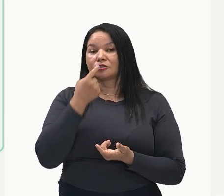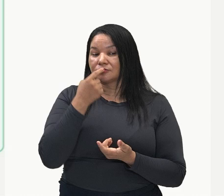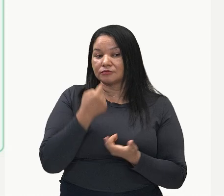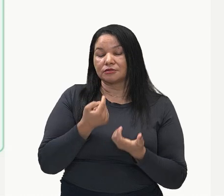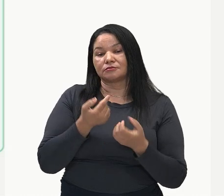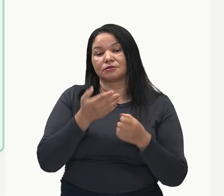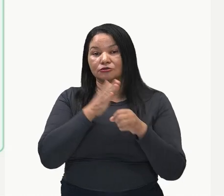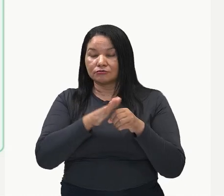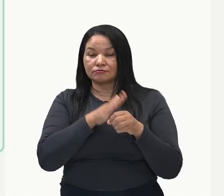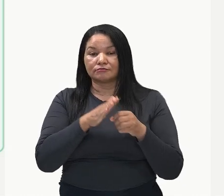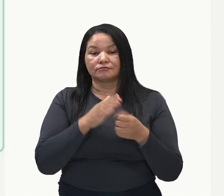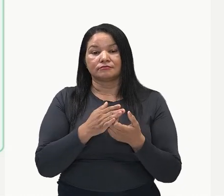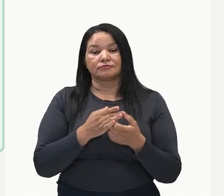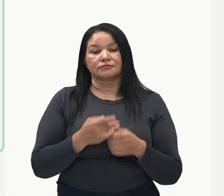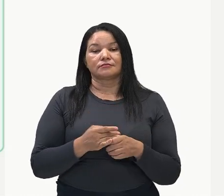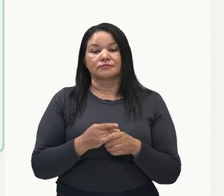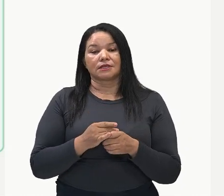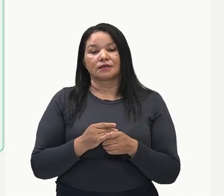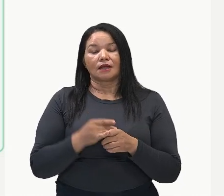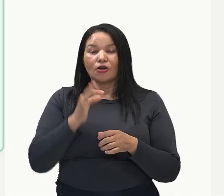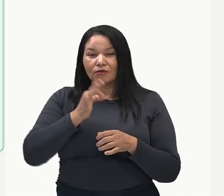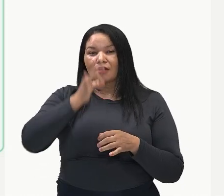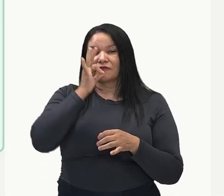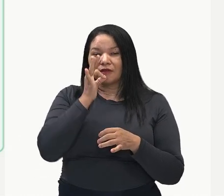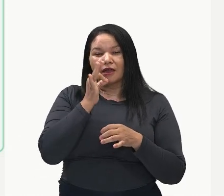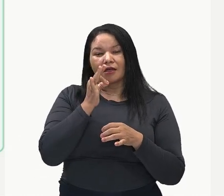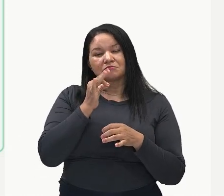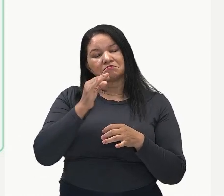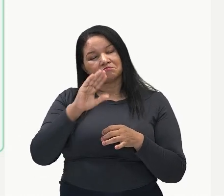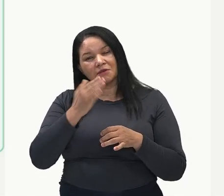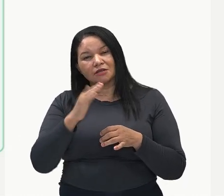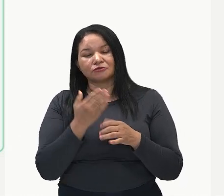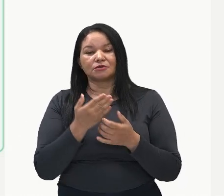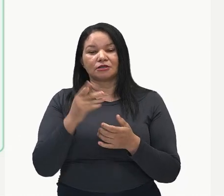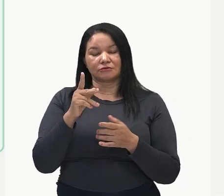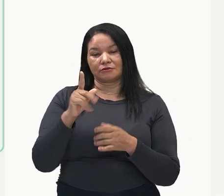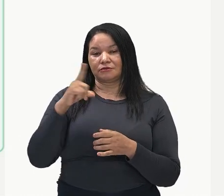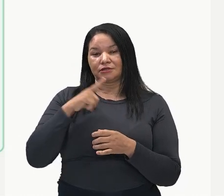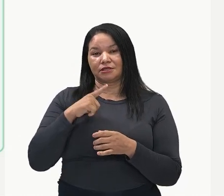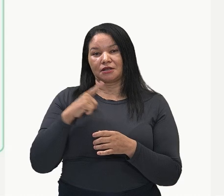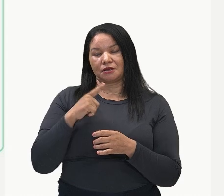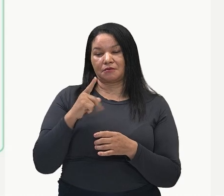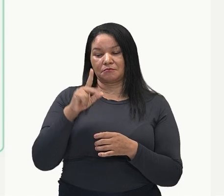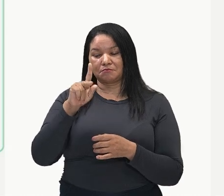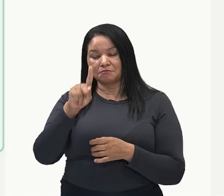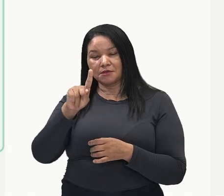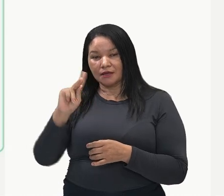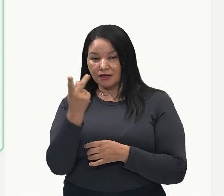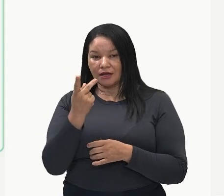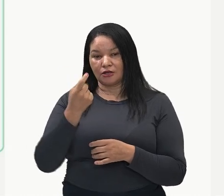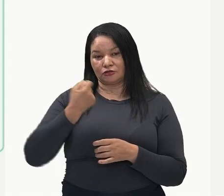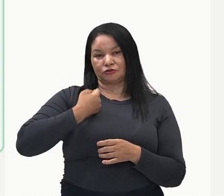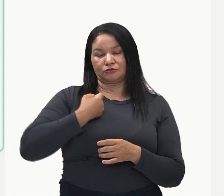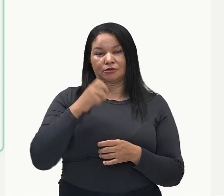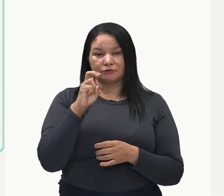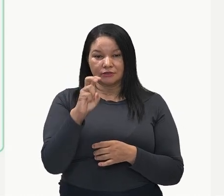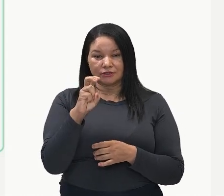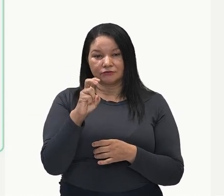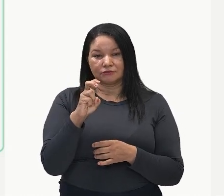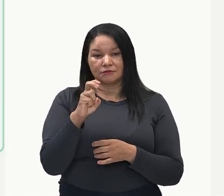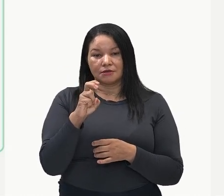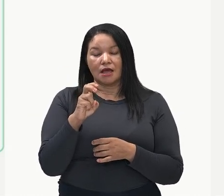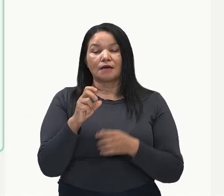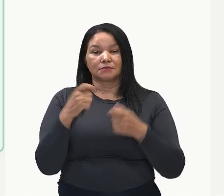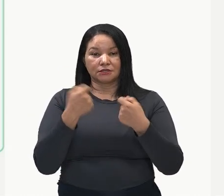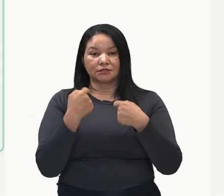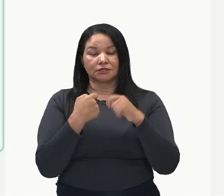ácido ainda, mas já é uma substância menos ácida, mas ele tem um pH de número 5. A gente fala nessa classificação quanto